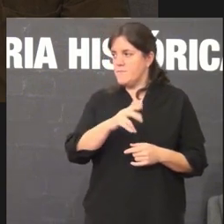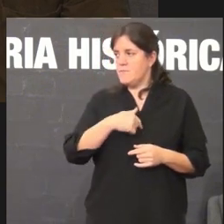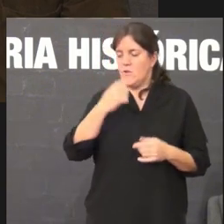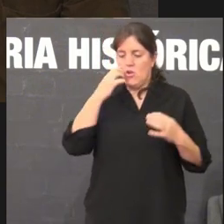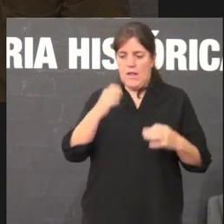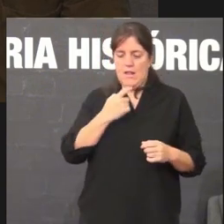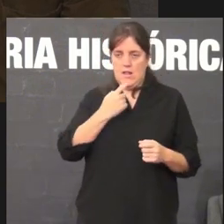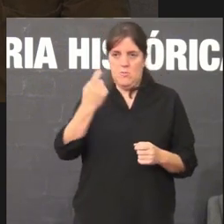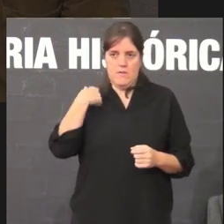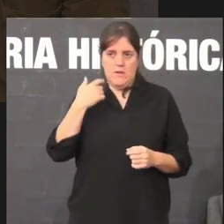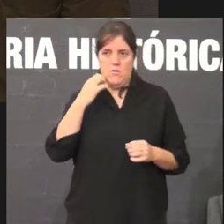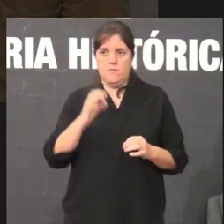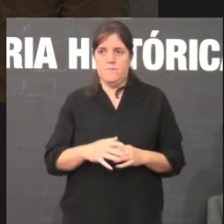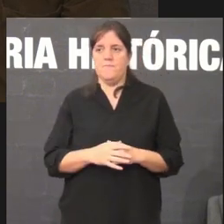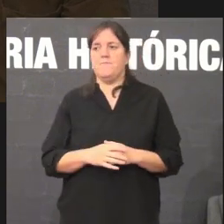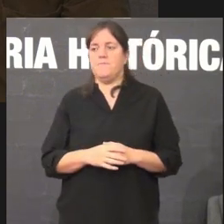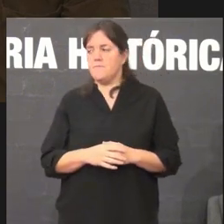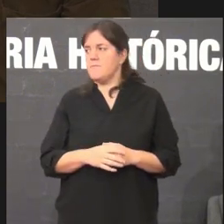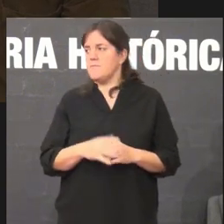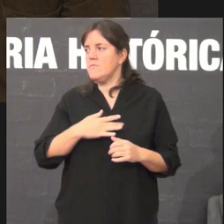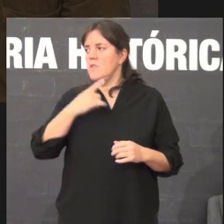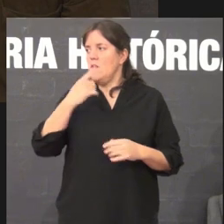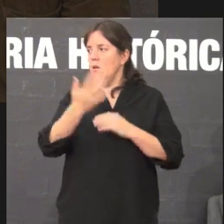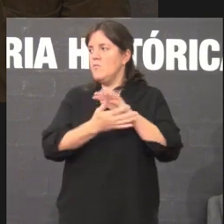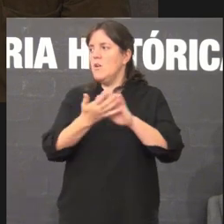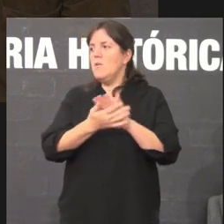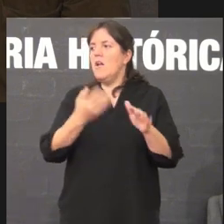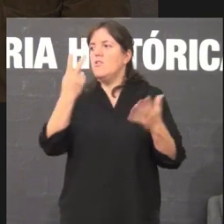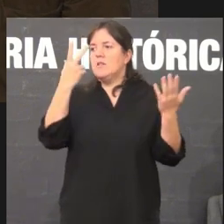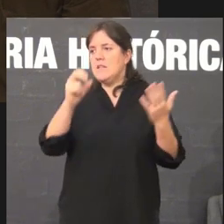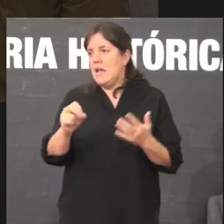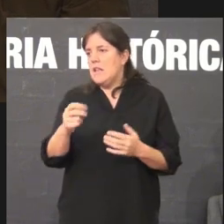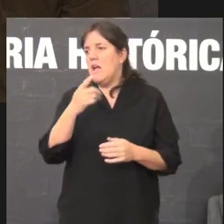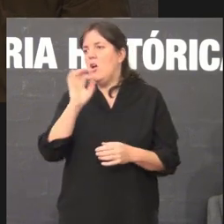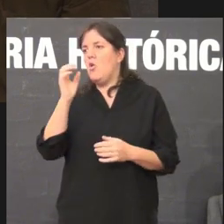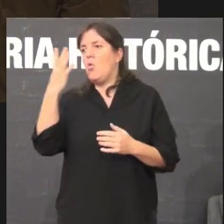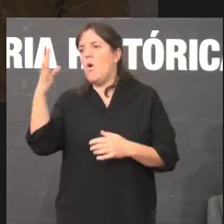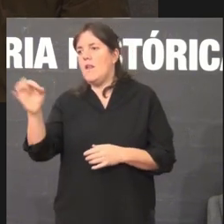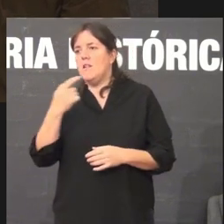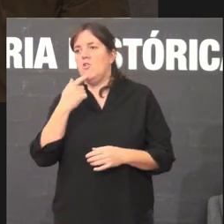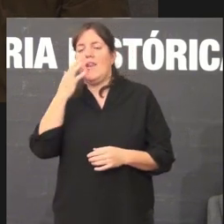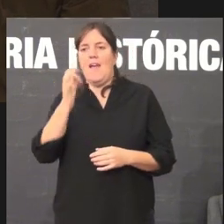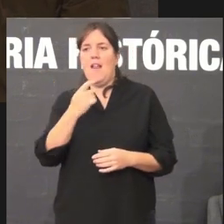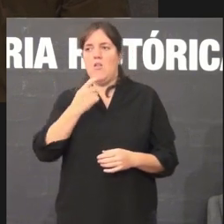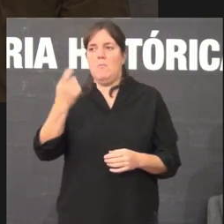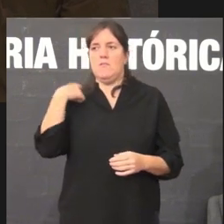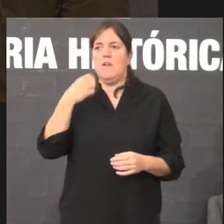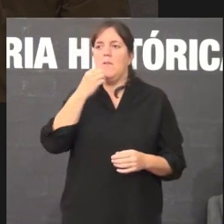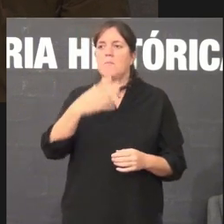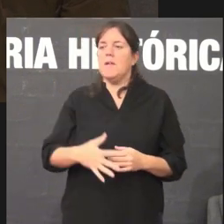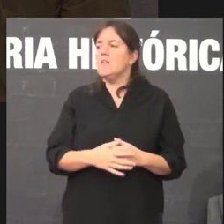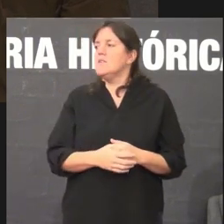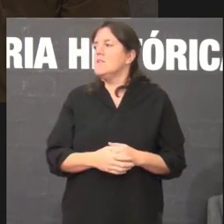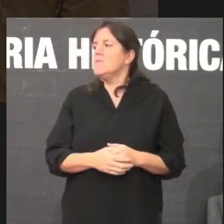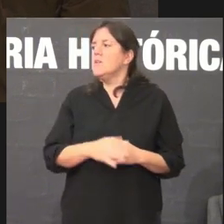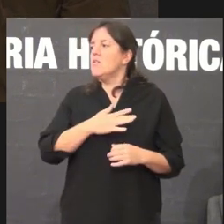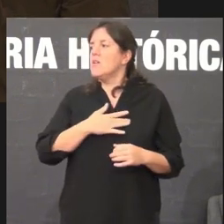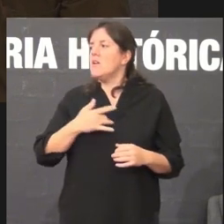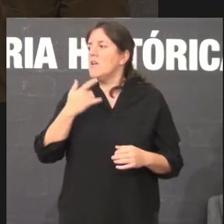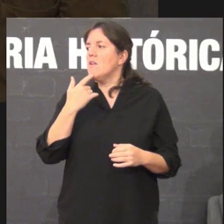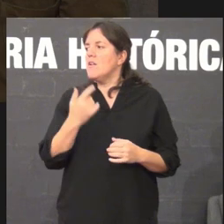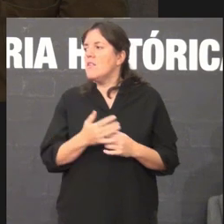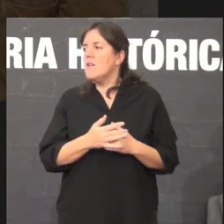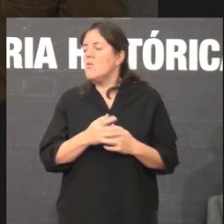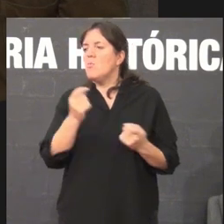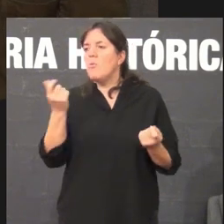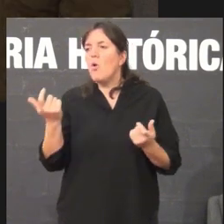do ano pasado non estamos falando do ano 70 nin 40 pero un pouco pois eso que